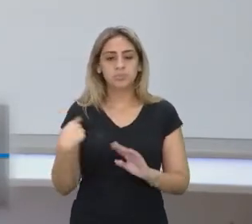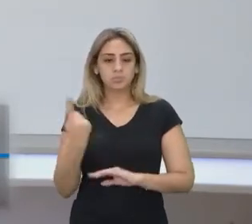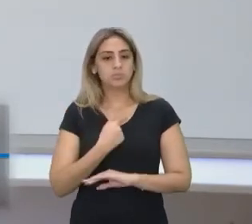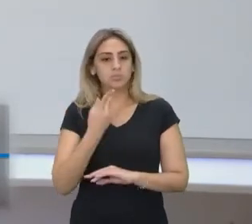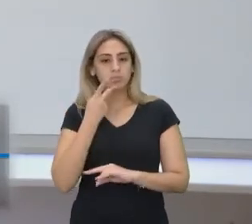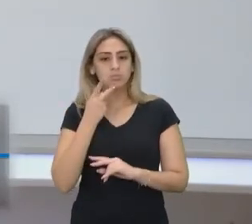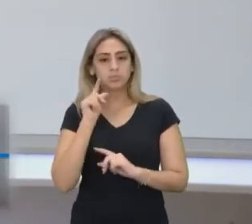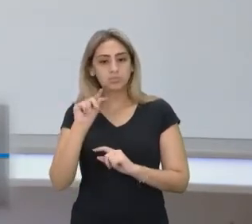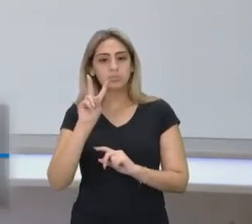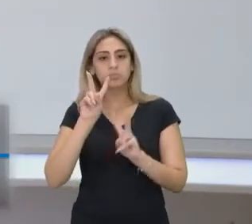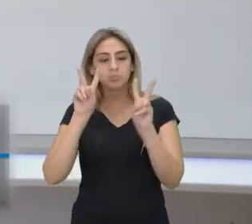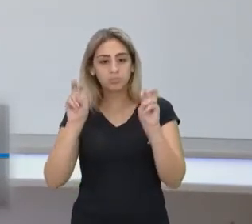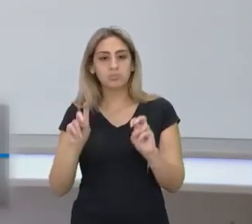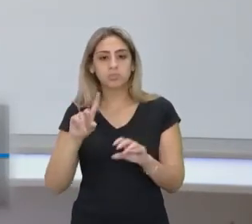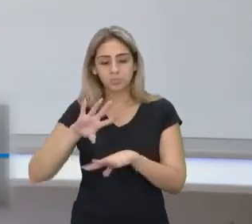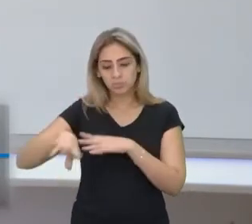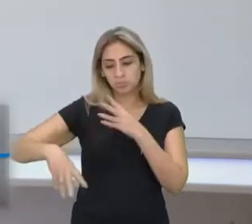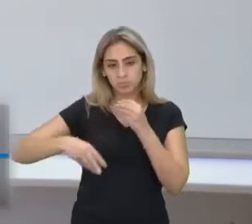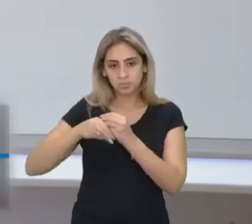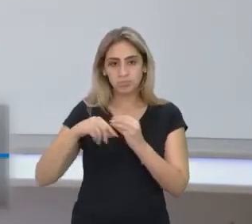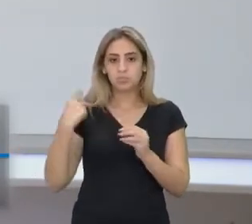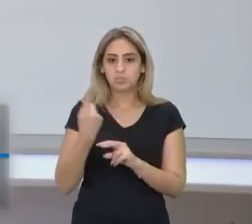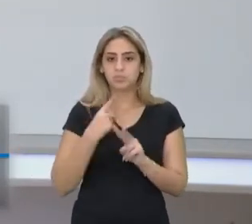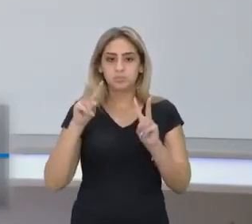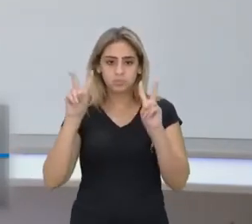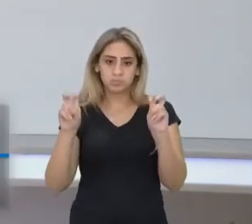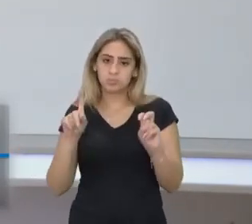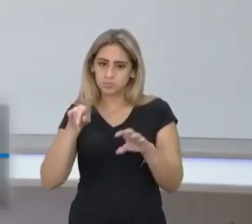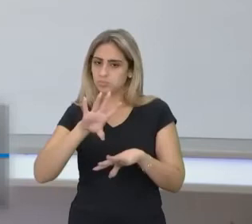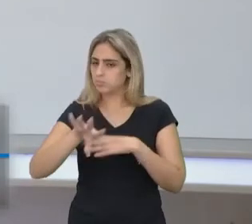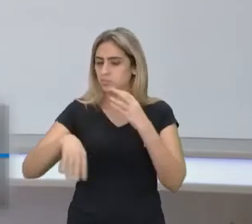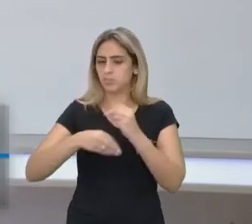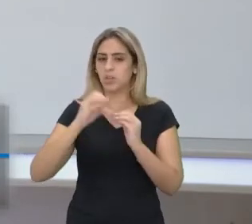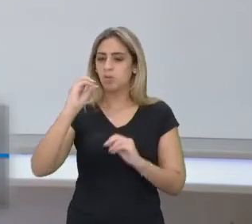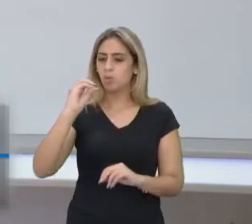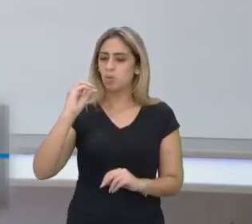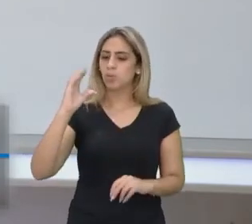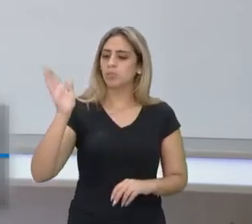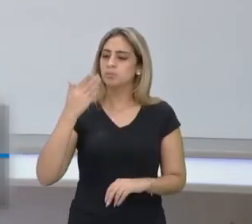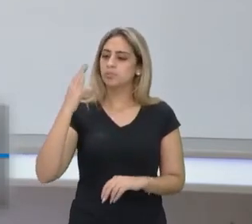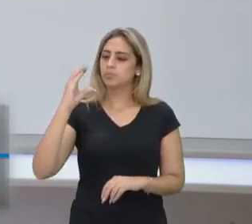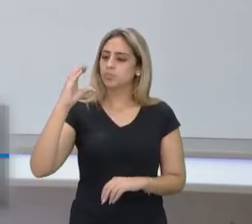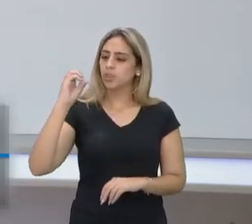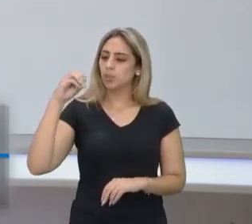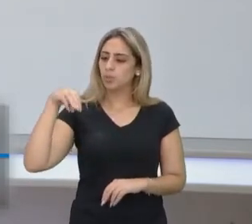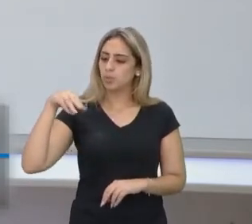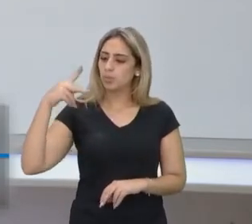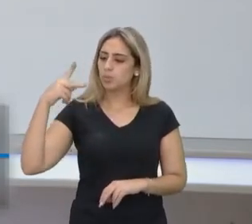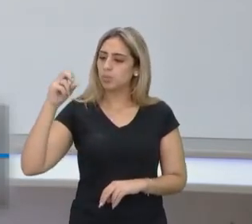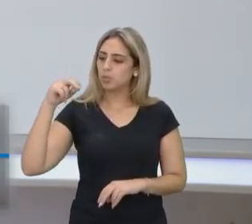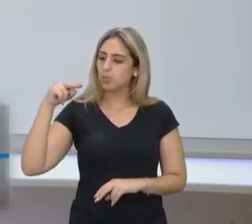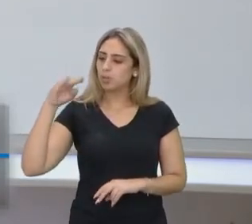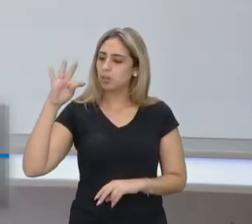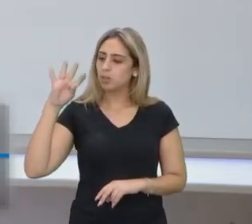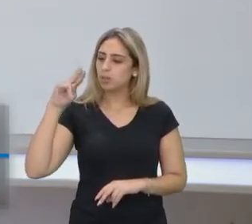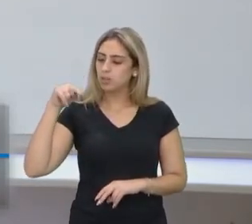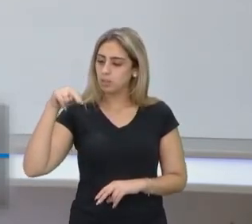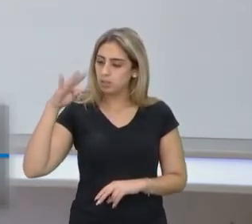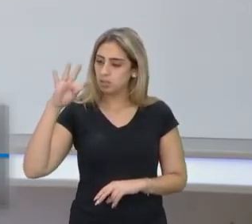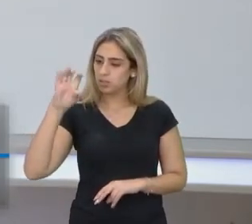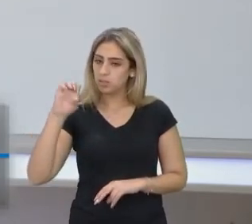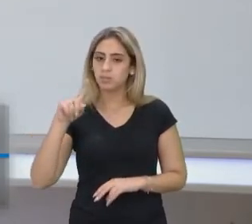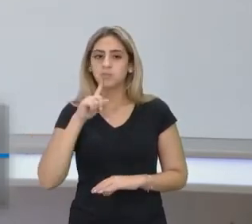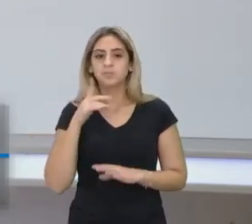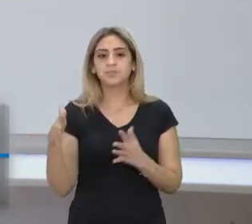falar um pouquinho sobre o componente. Então, o nosso tema é o componente, certo? Vamos falar o que esse componente equilíbrio